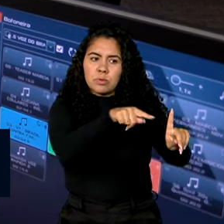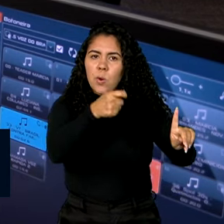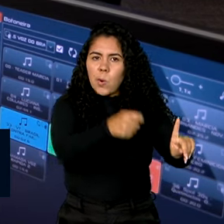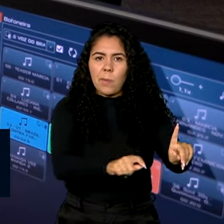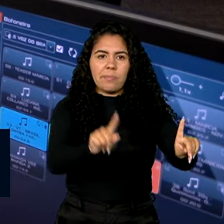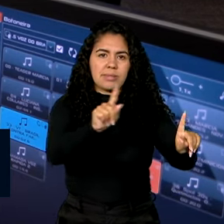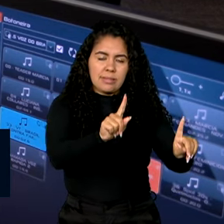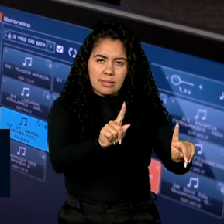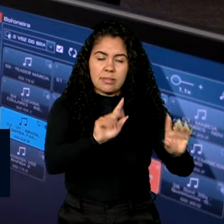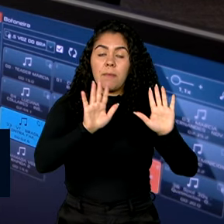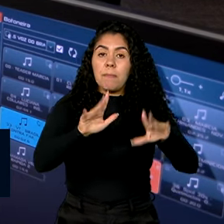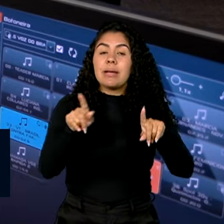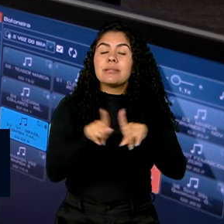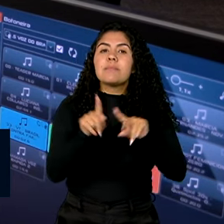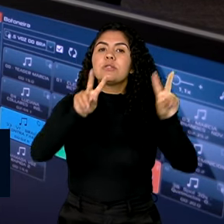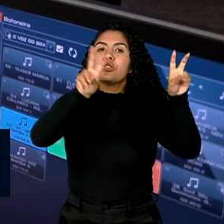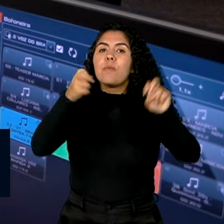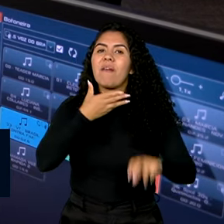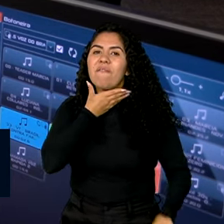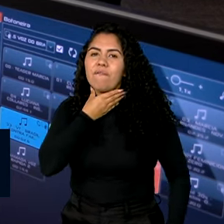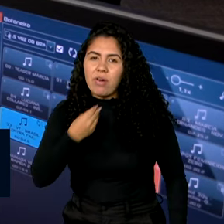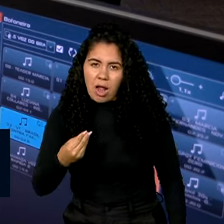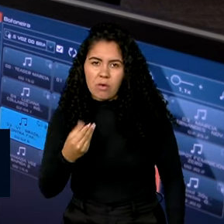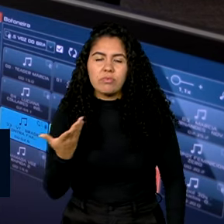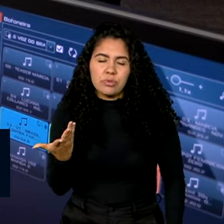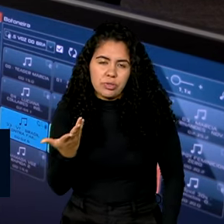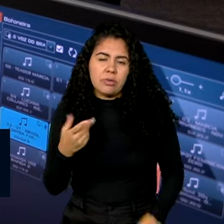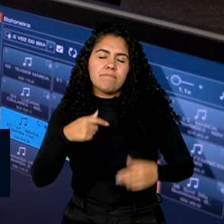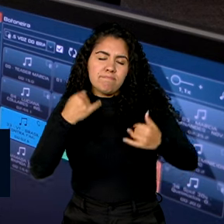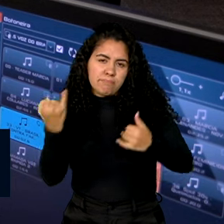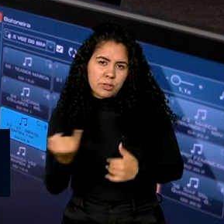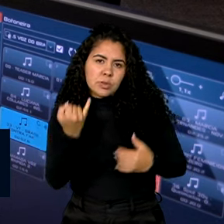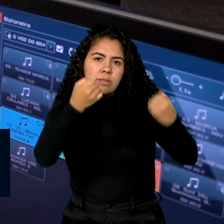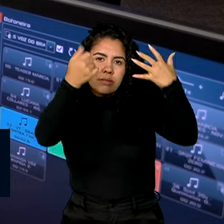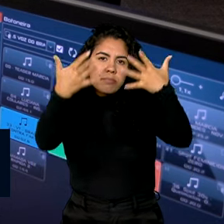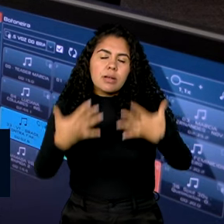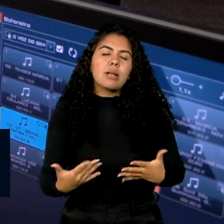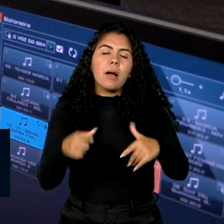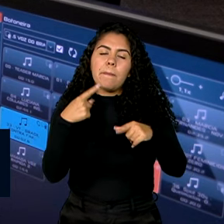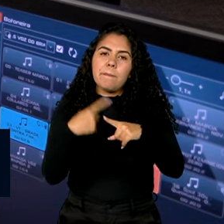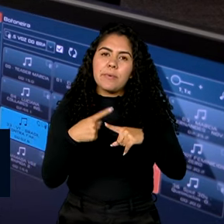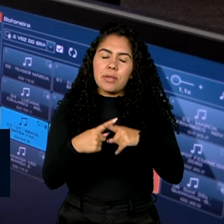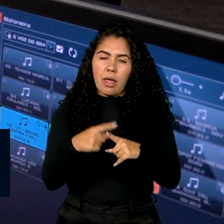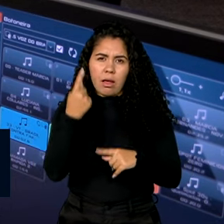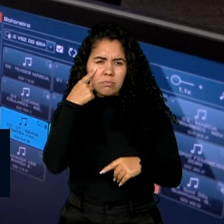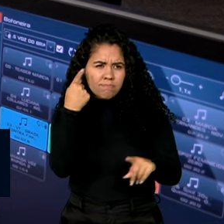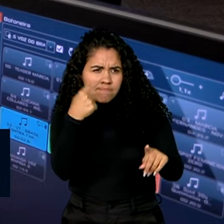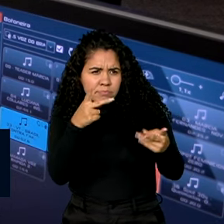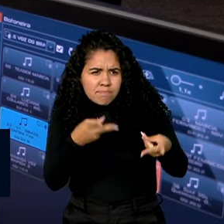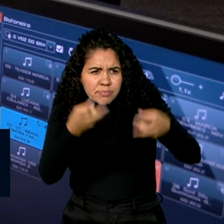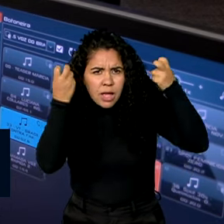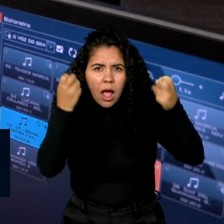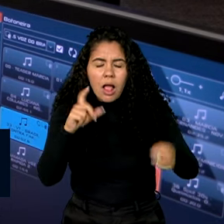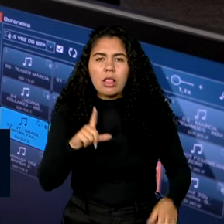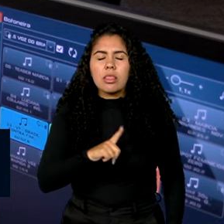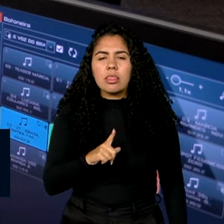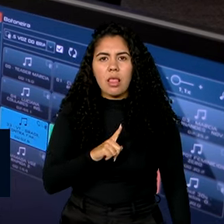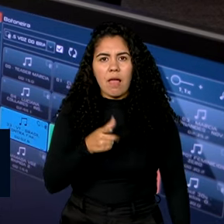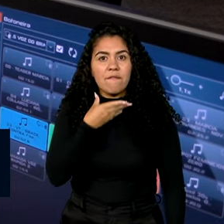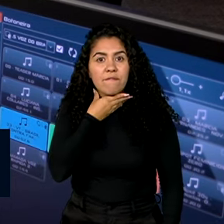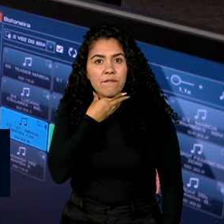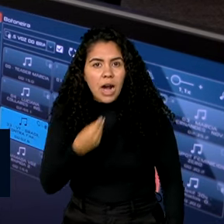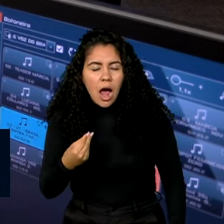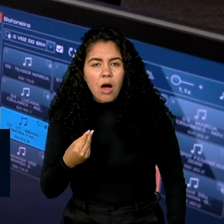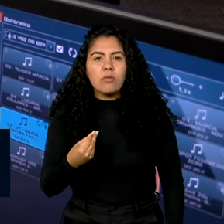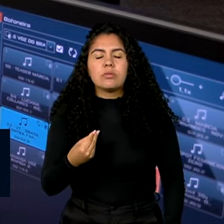momento e a questão das fraudes acho que é importante esclarecer que as fraudes quando nós encontramos essas situações raramente nós